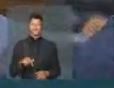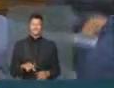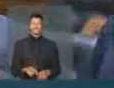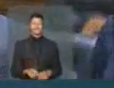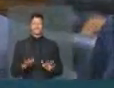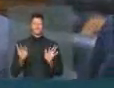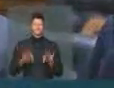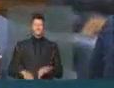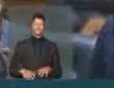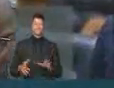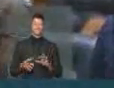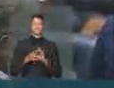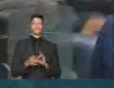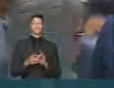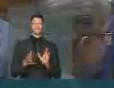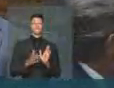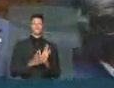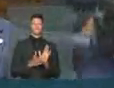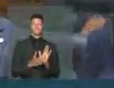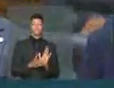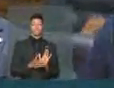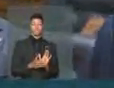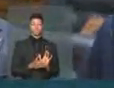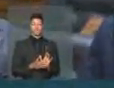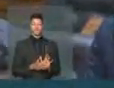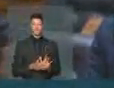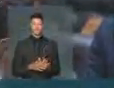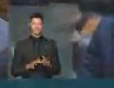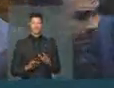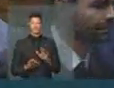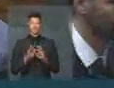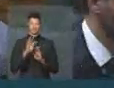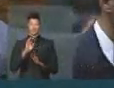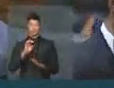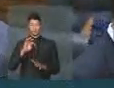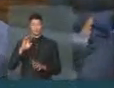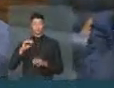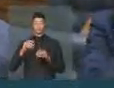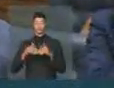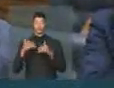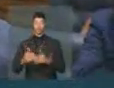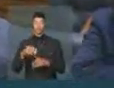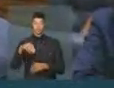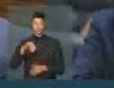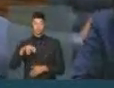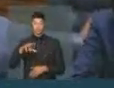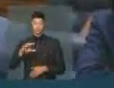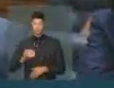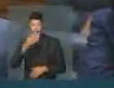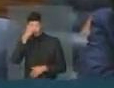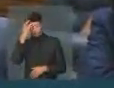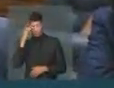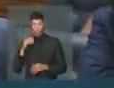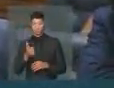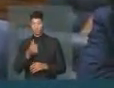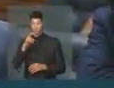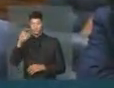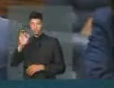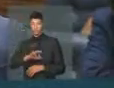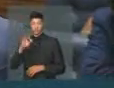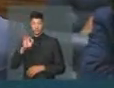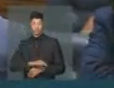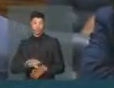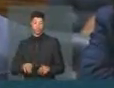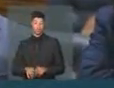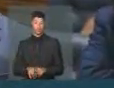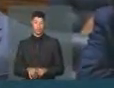o fim das coligações proporcionais, dando um teto de desempenho mínimo do candidato para 15%.